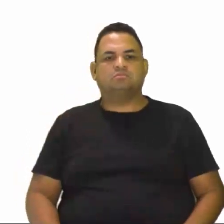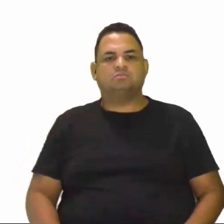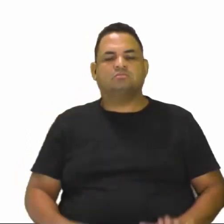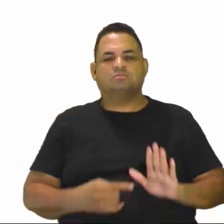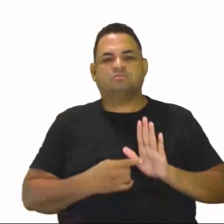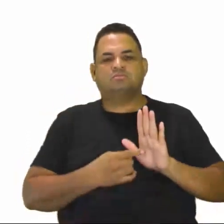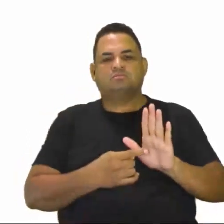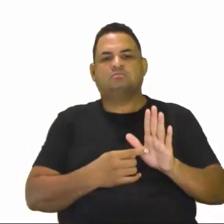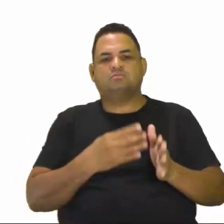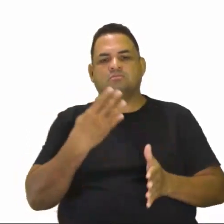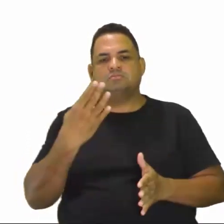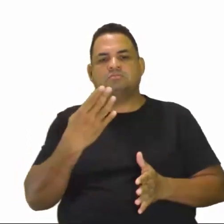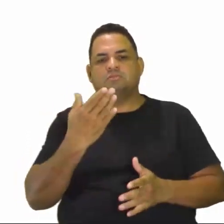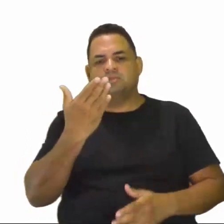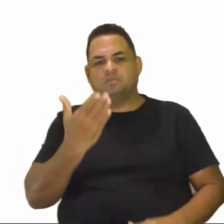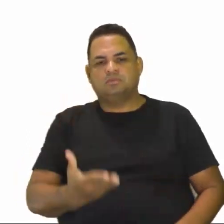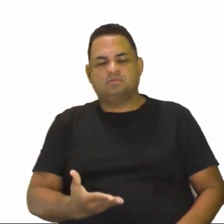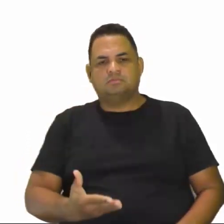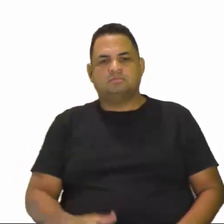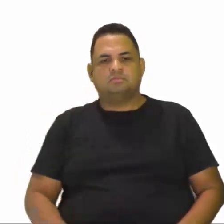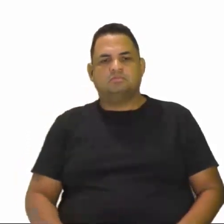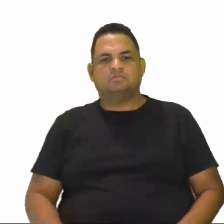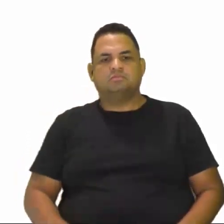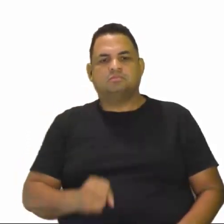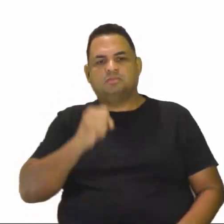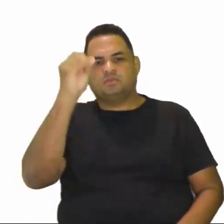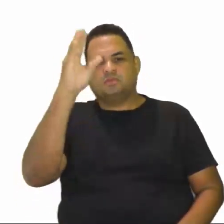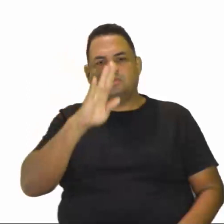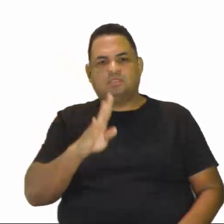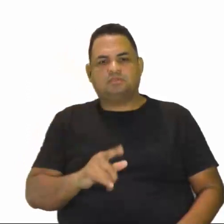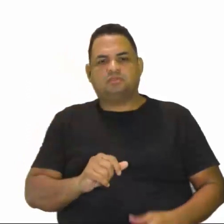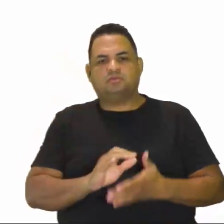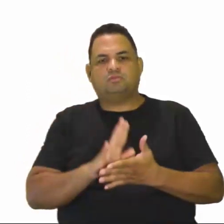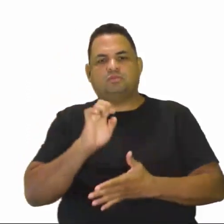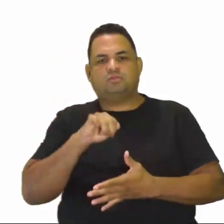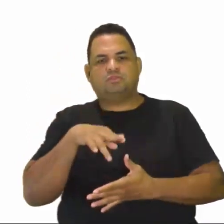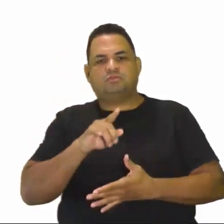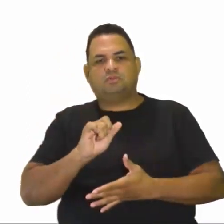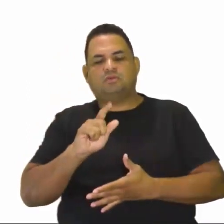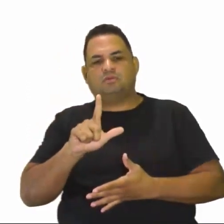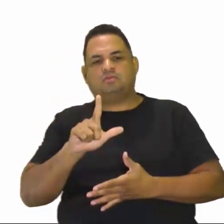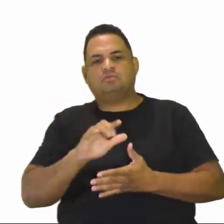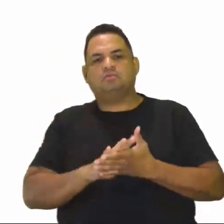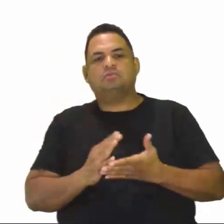gente 4 indicadores. O azul de bromotimol,